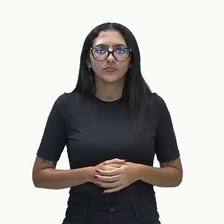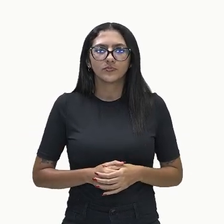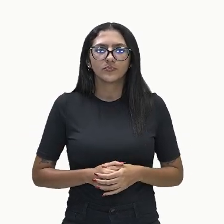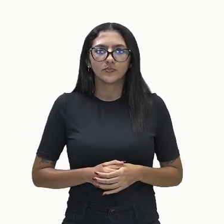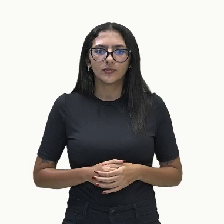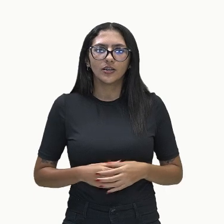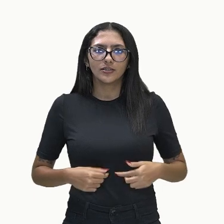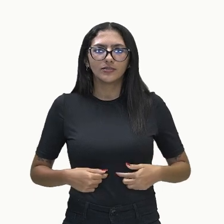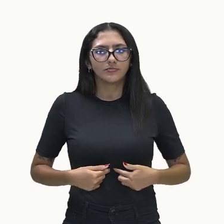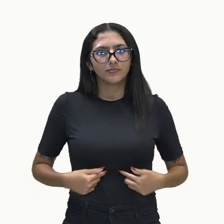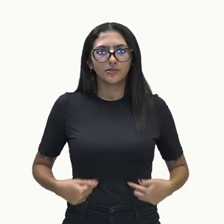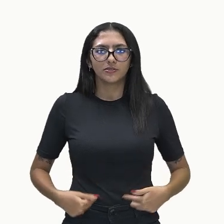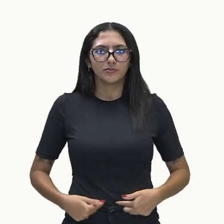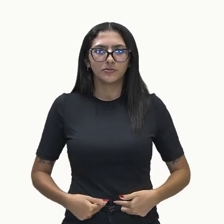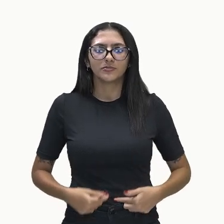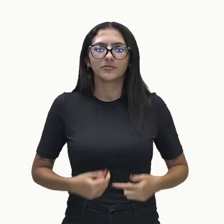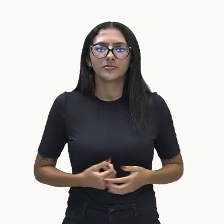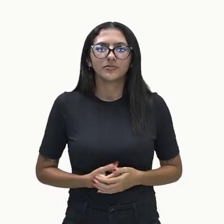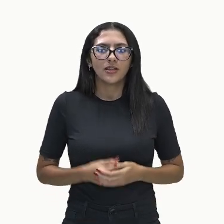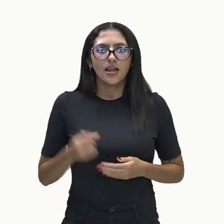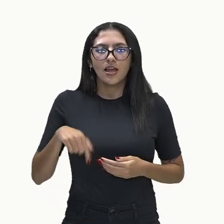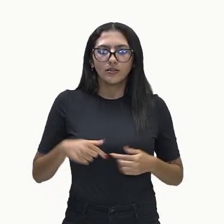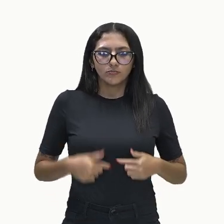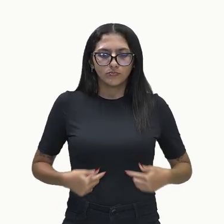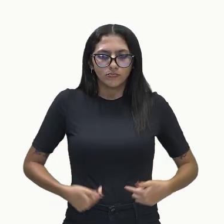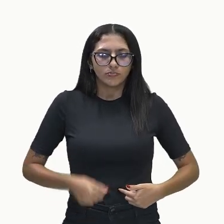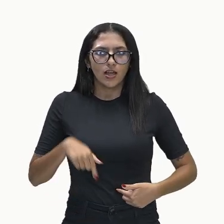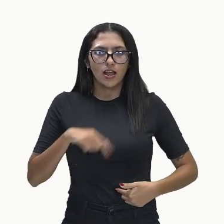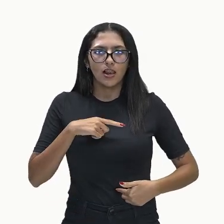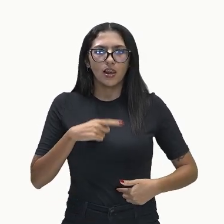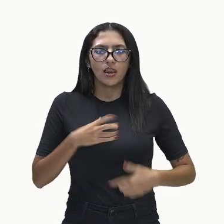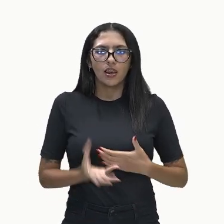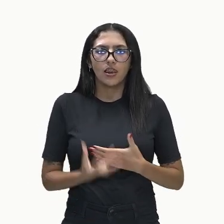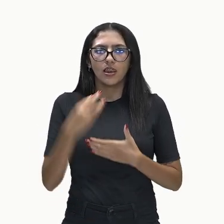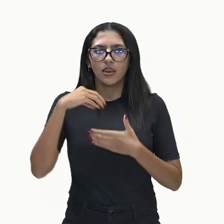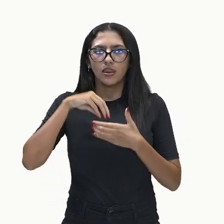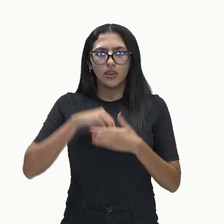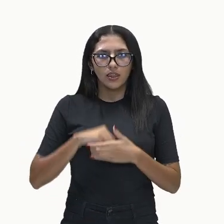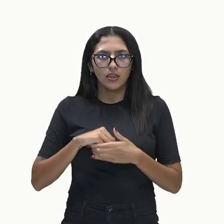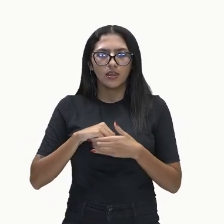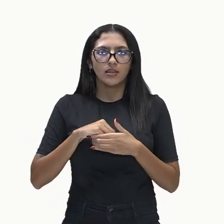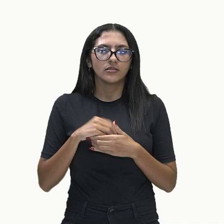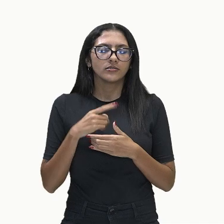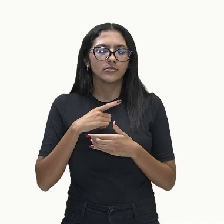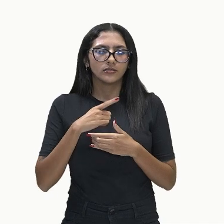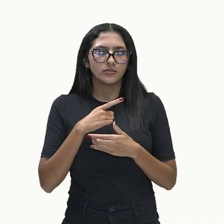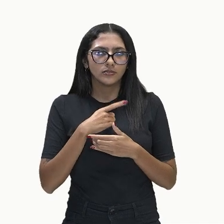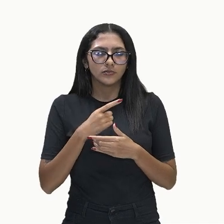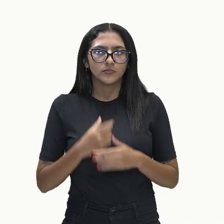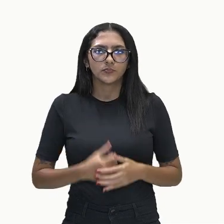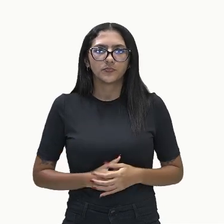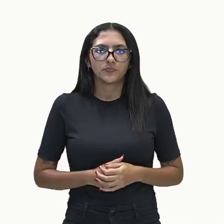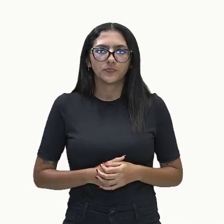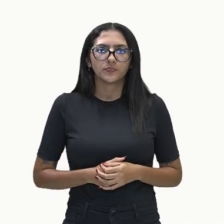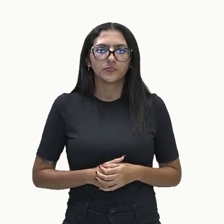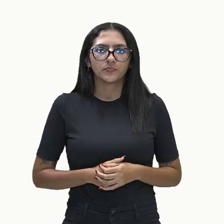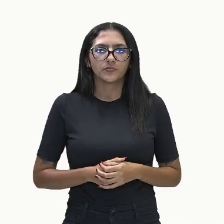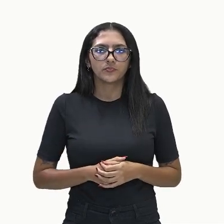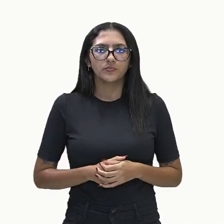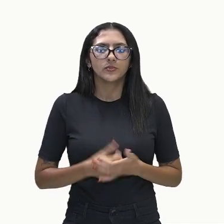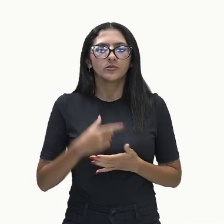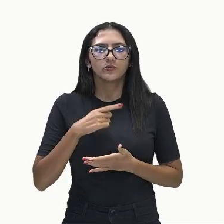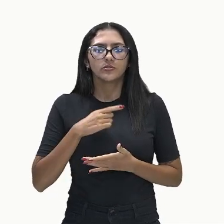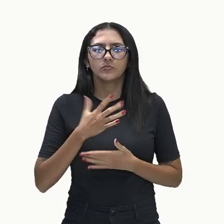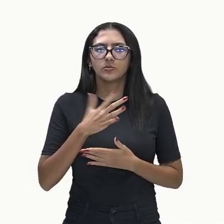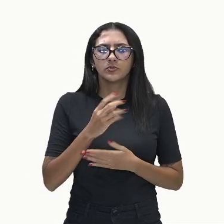bexiga, ela armazena a urina produzida e quando nós temos por volta de